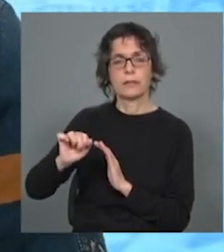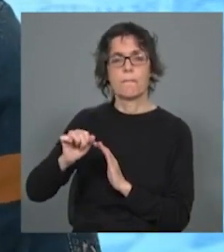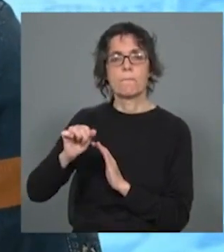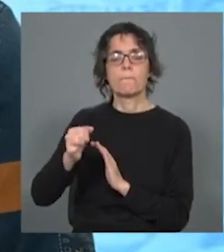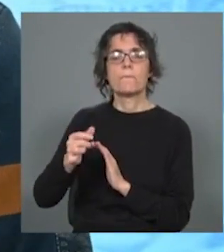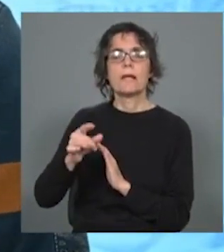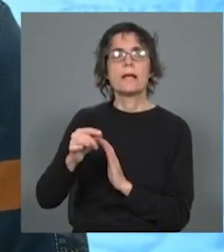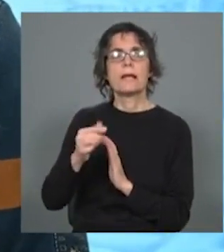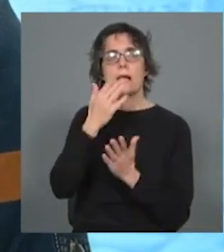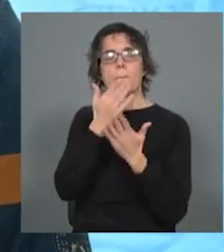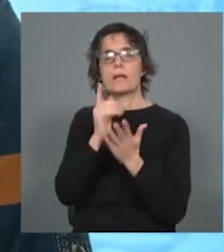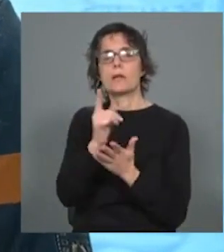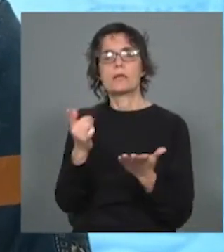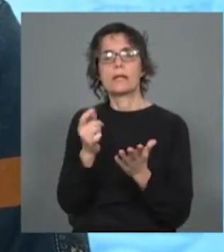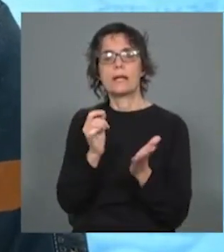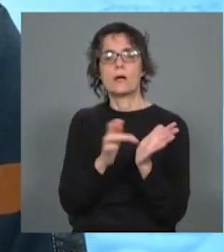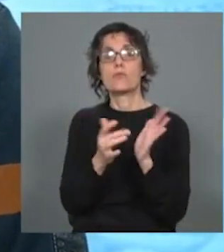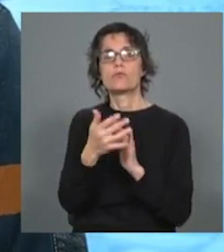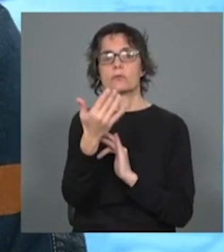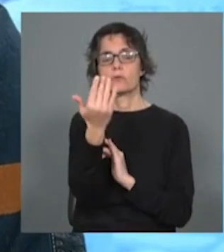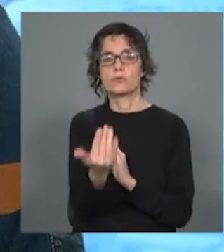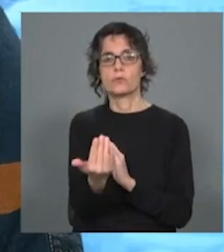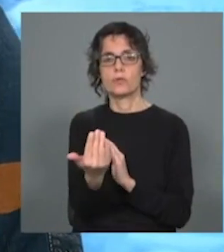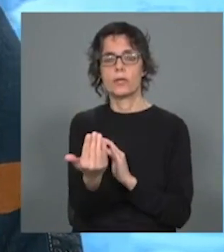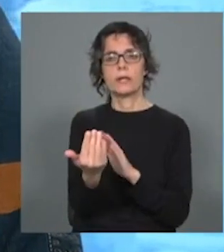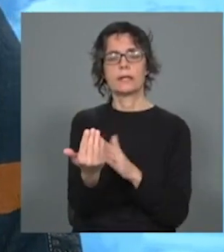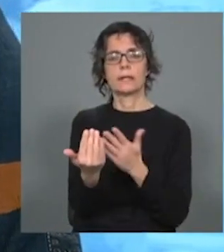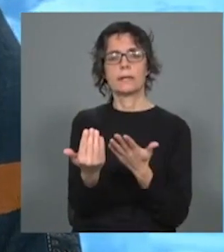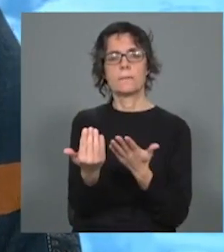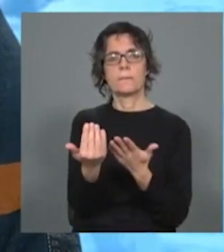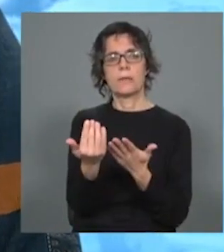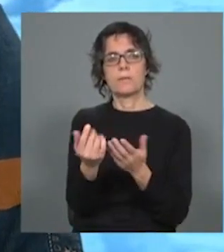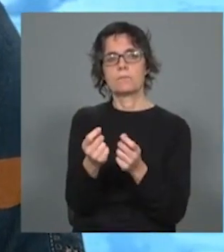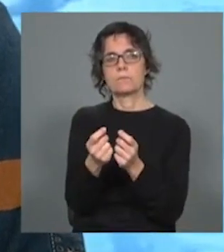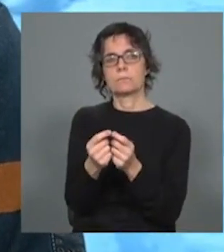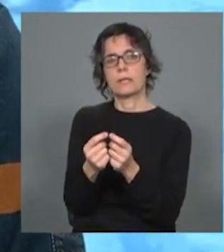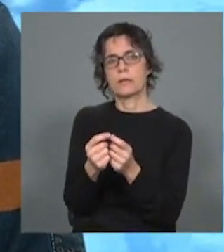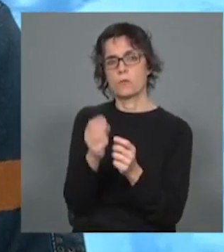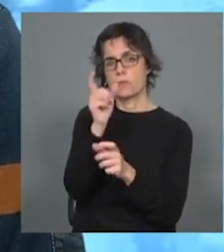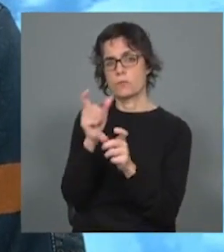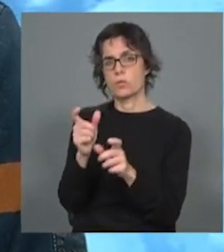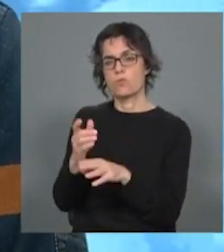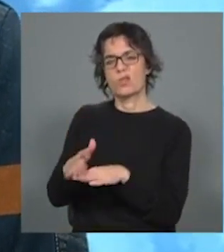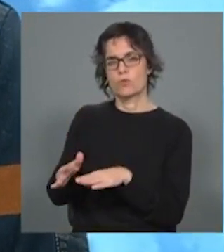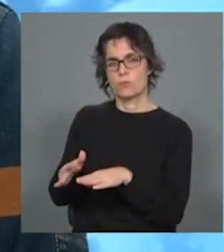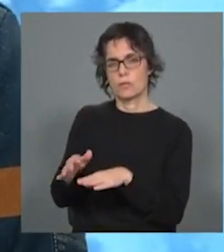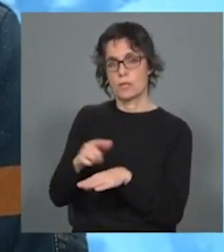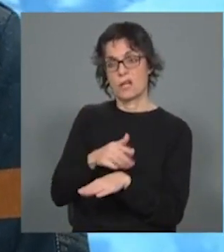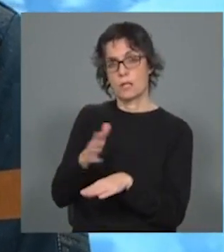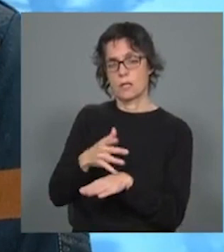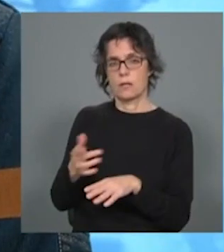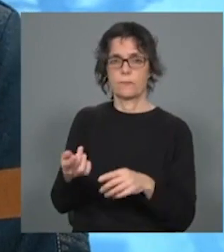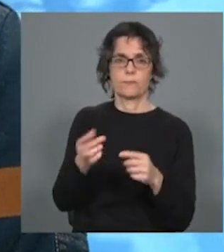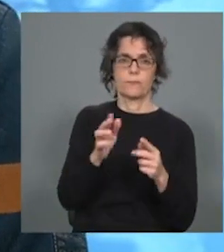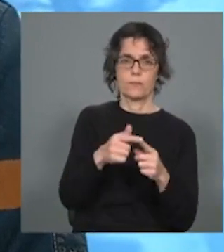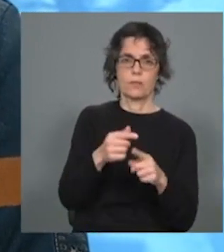É um Jesus muito próximo daqueles que se consideravam marginalizados na época. Podemos afirmar os publicanos,